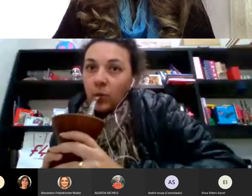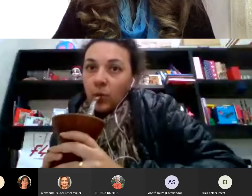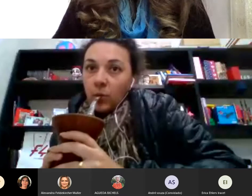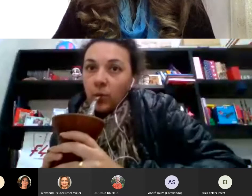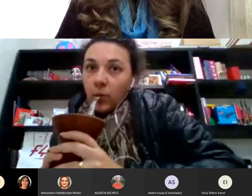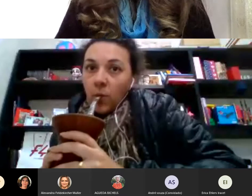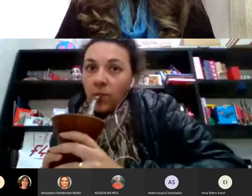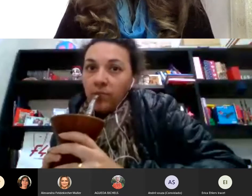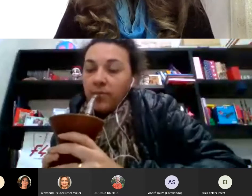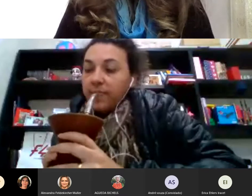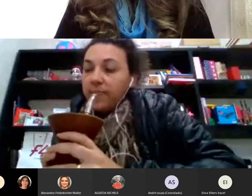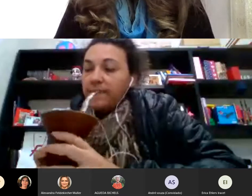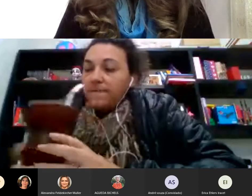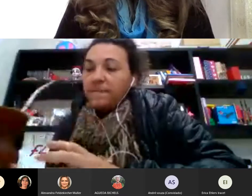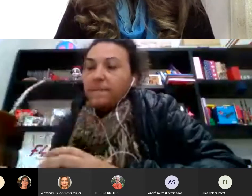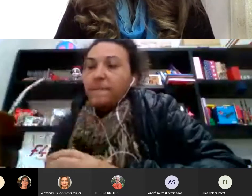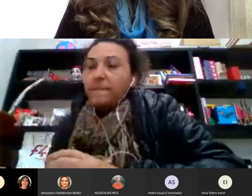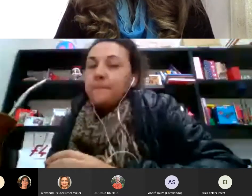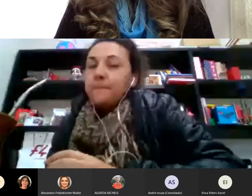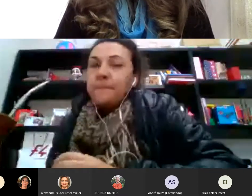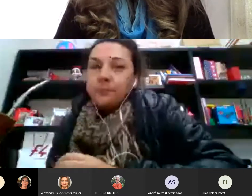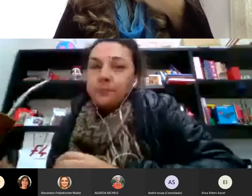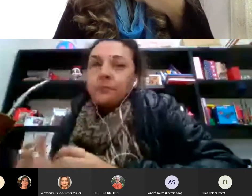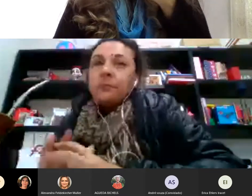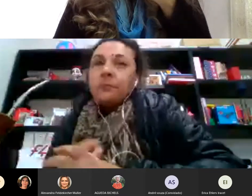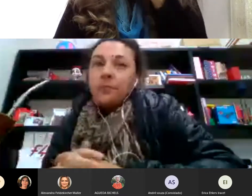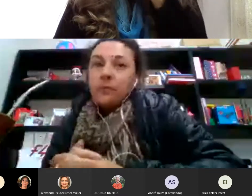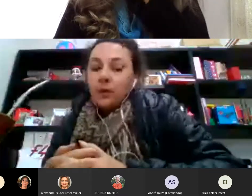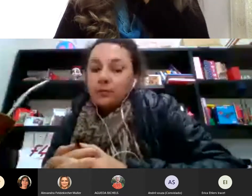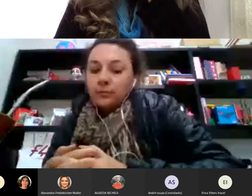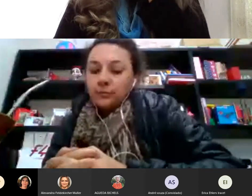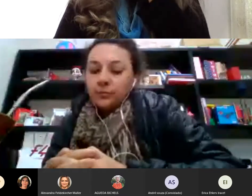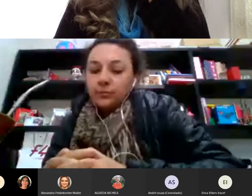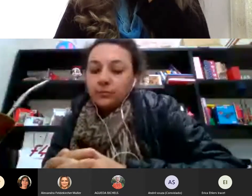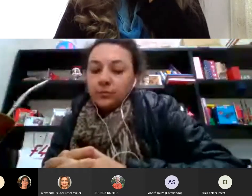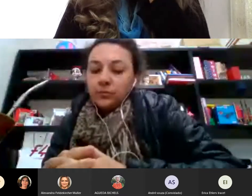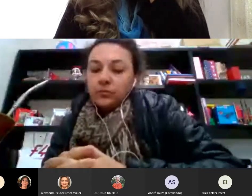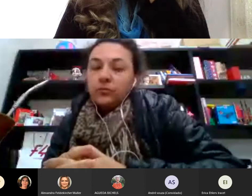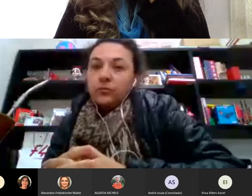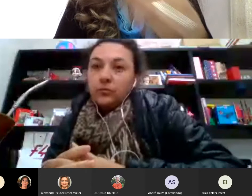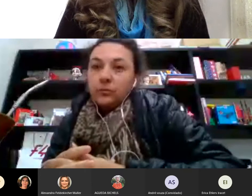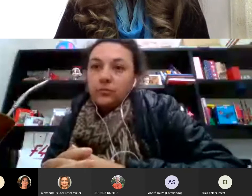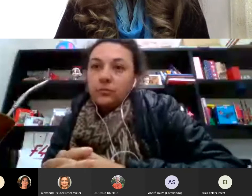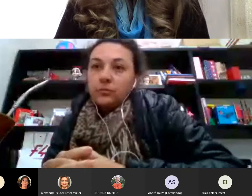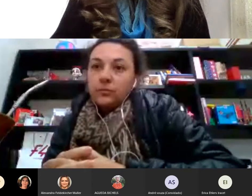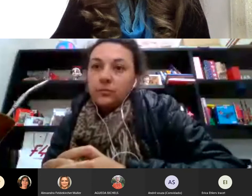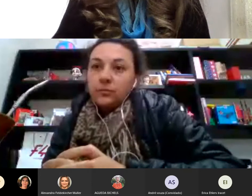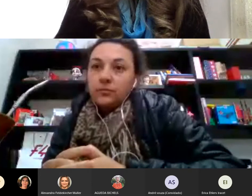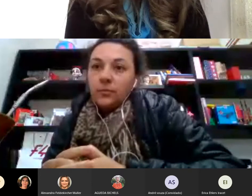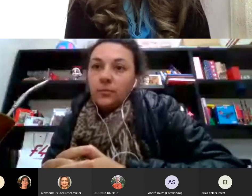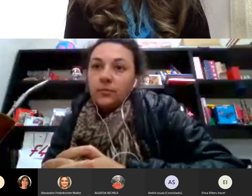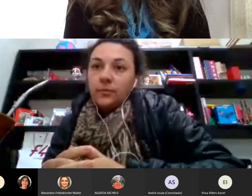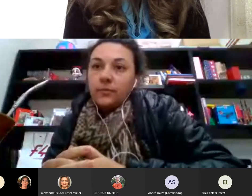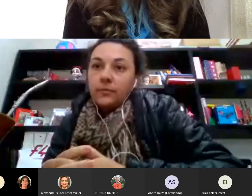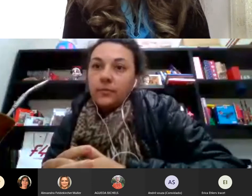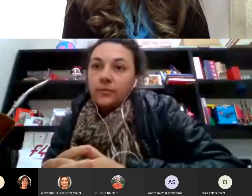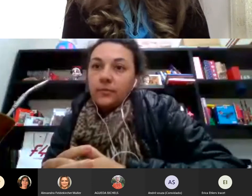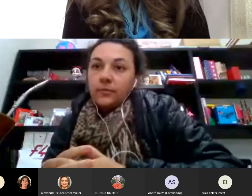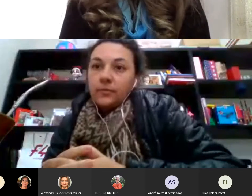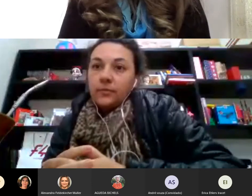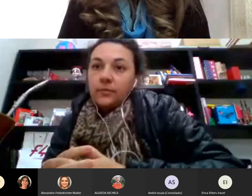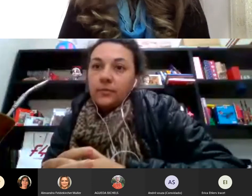responder ou resolvê-la, porque são questões extremamente complexas, mas acho que foi importante. E